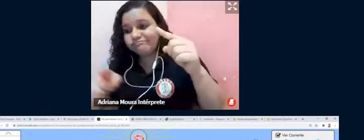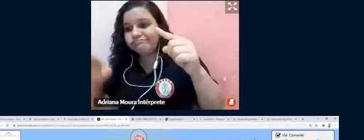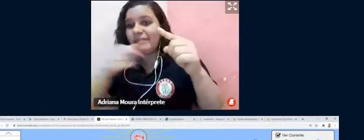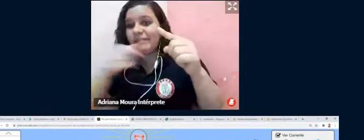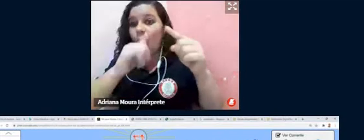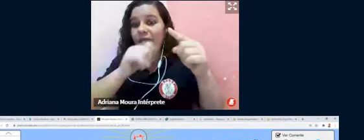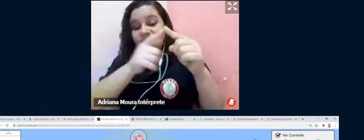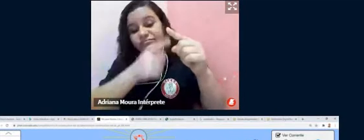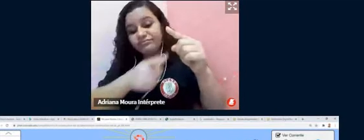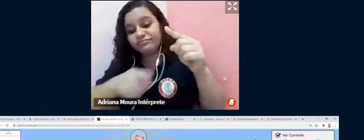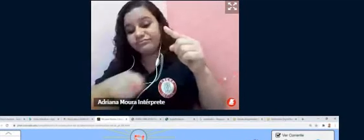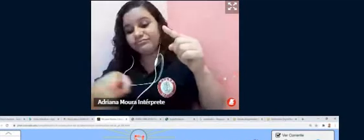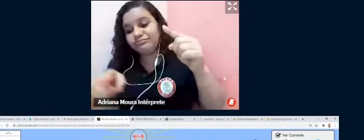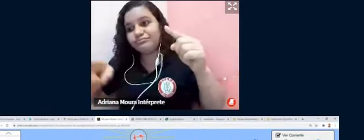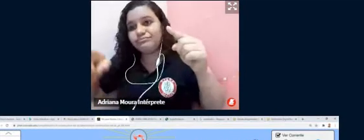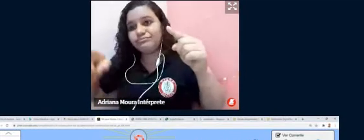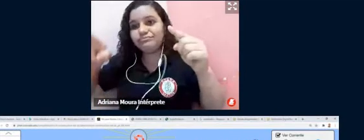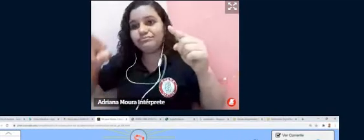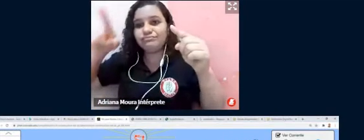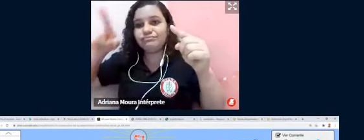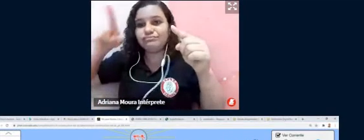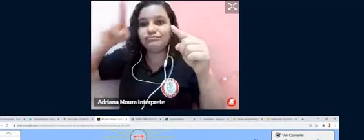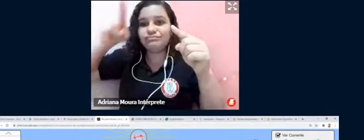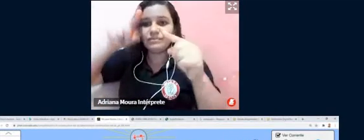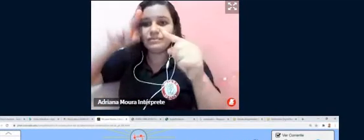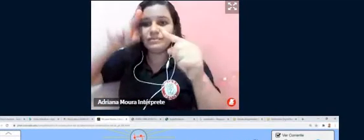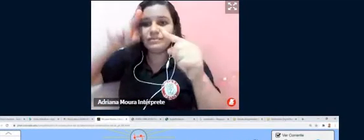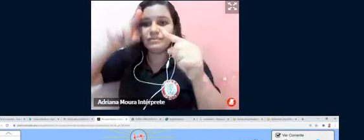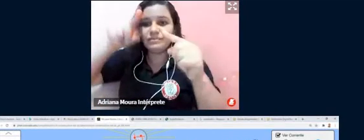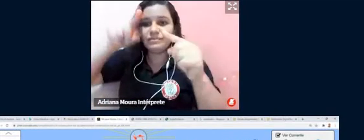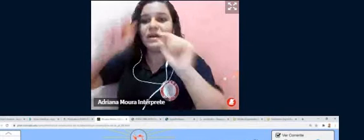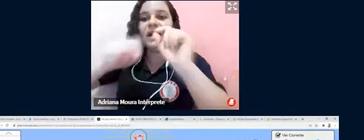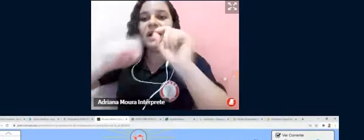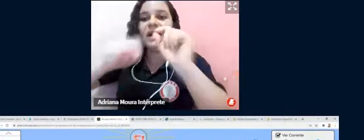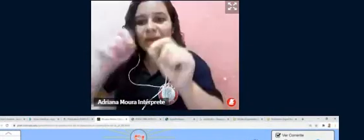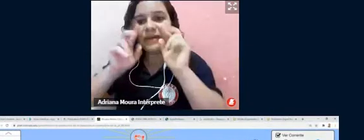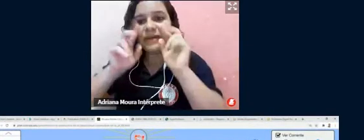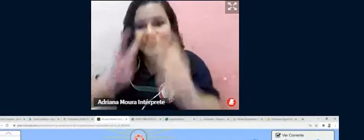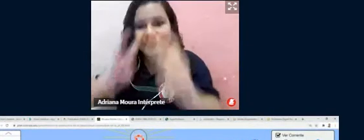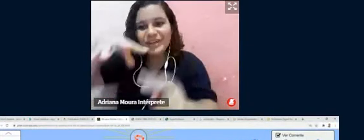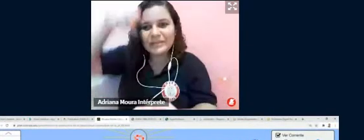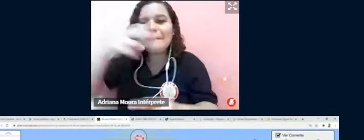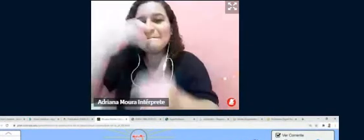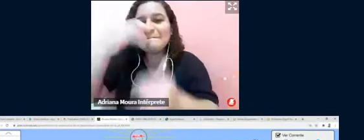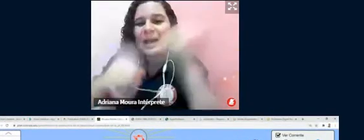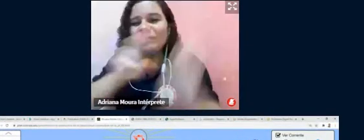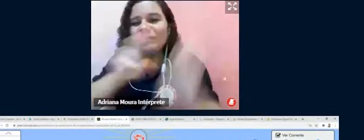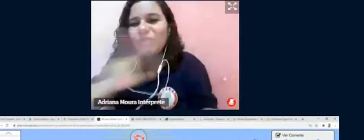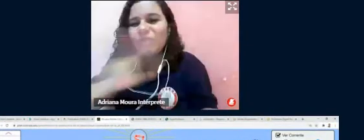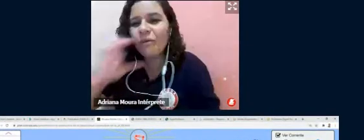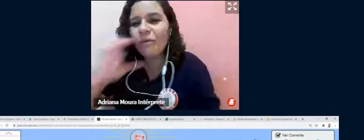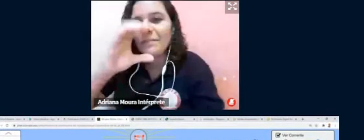do amperímetro e segue. A gente diz que com isso provocamos um